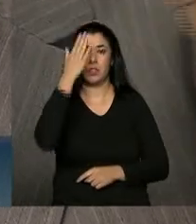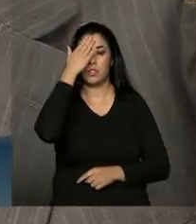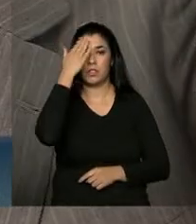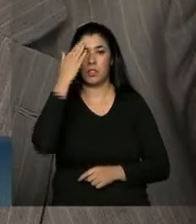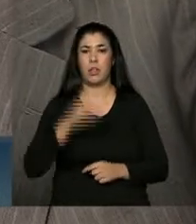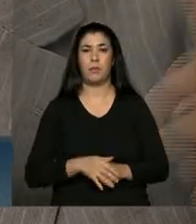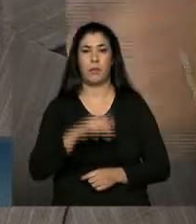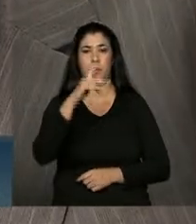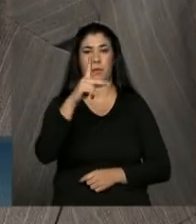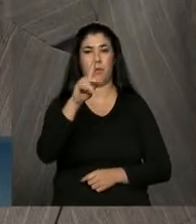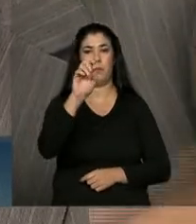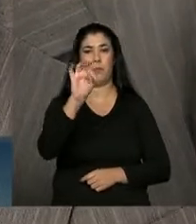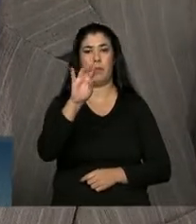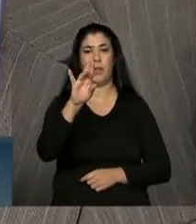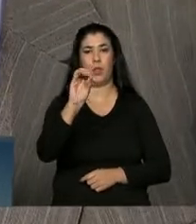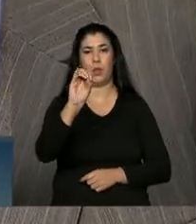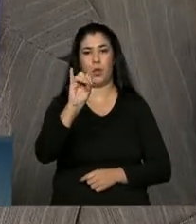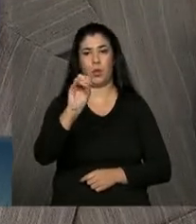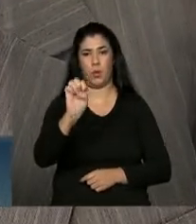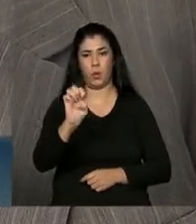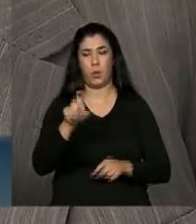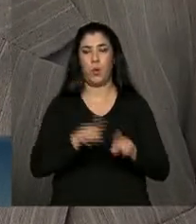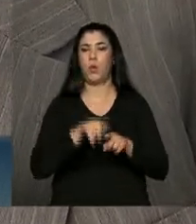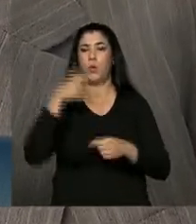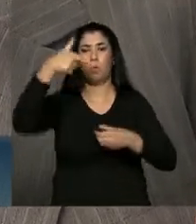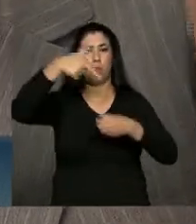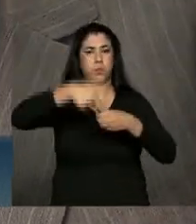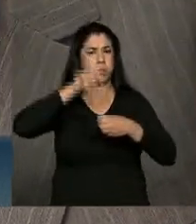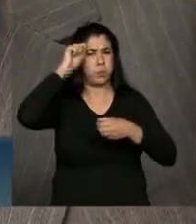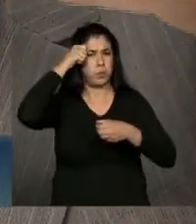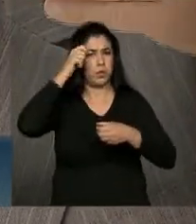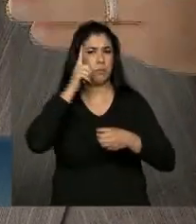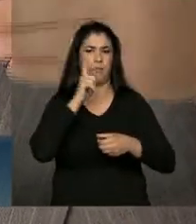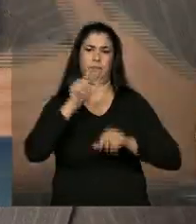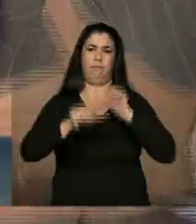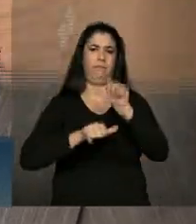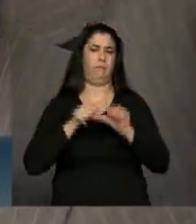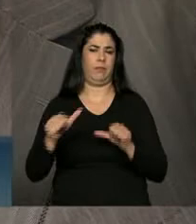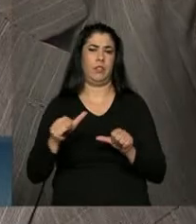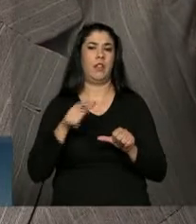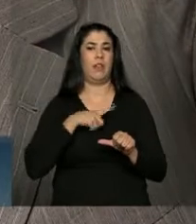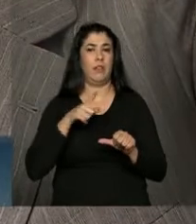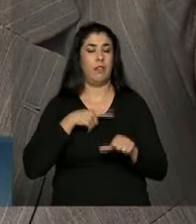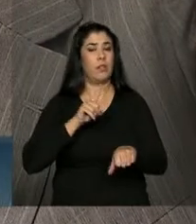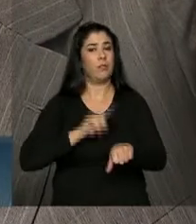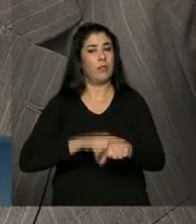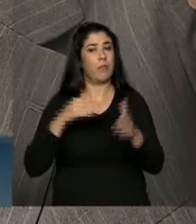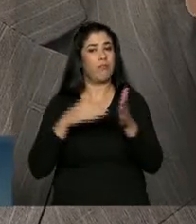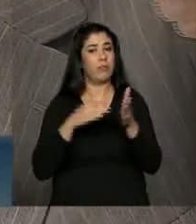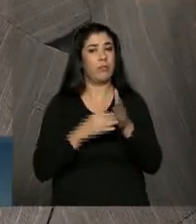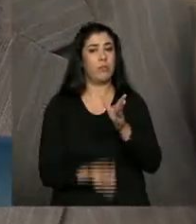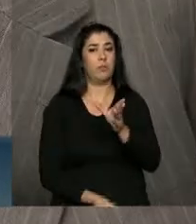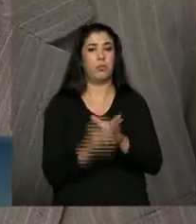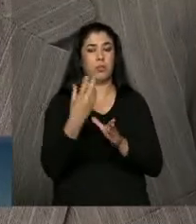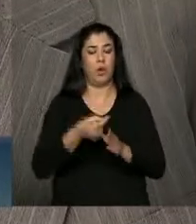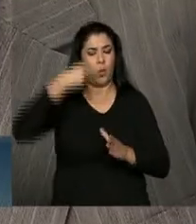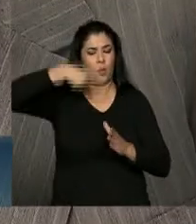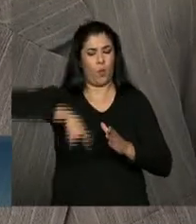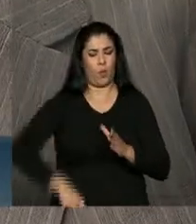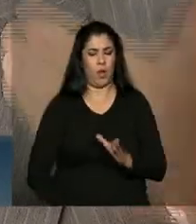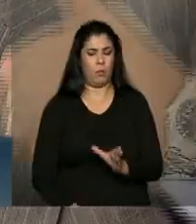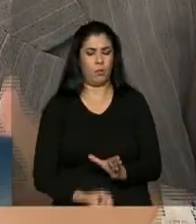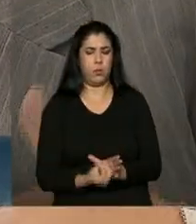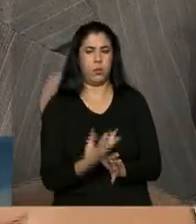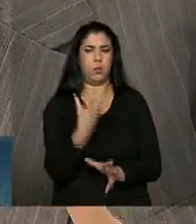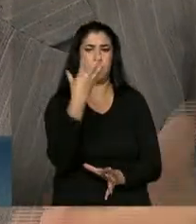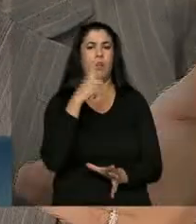petróleo não é renovável ele tem data para terminar e que você cria distorções macroeconômicas muito